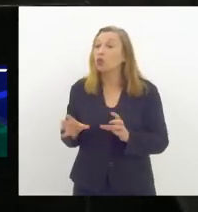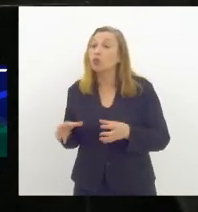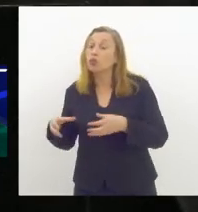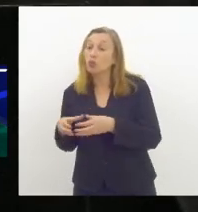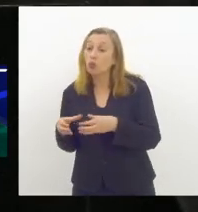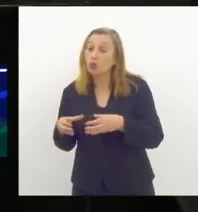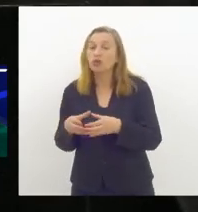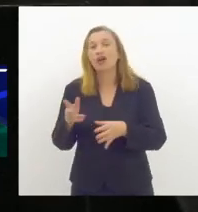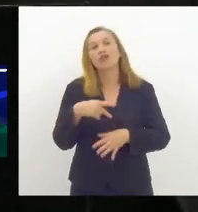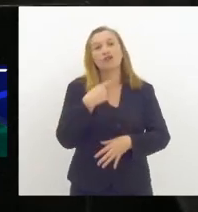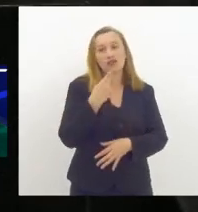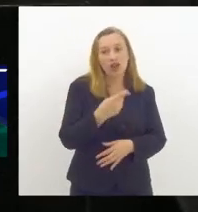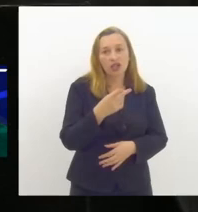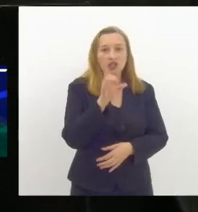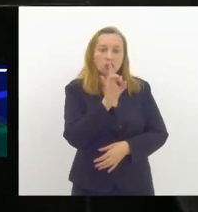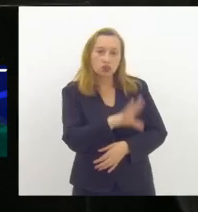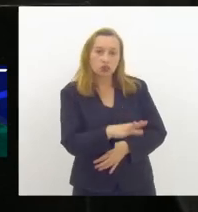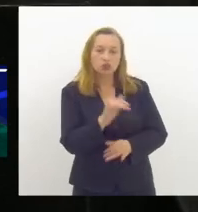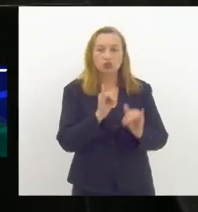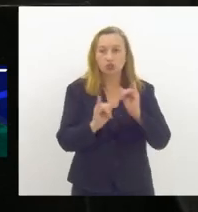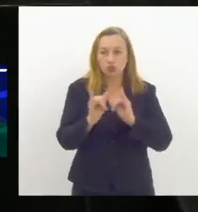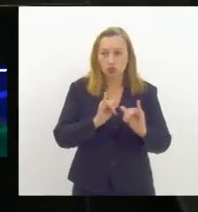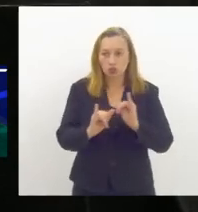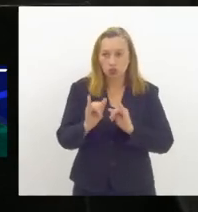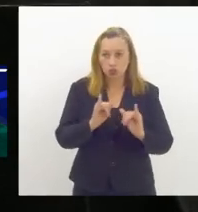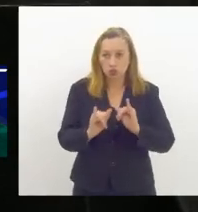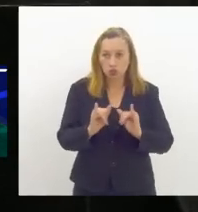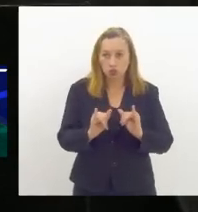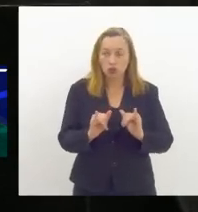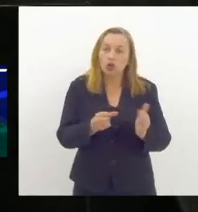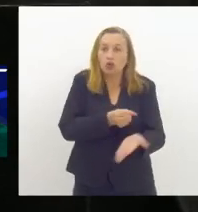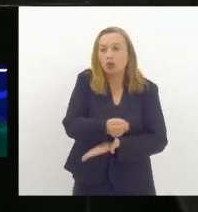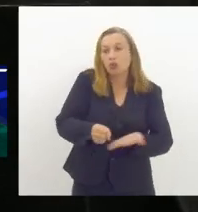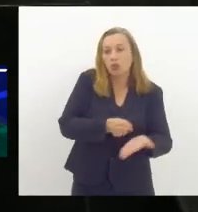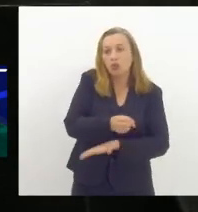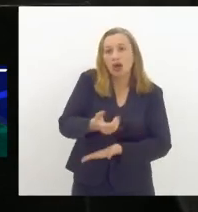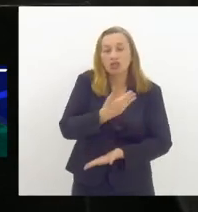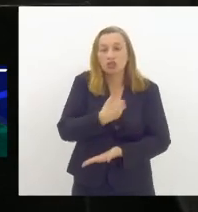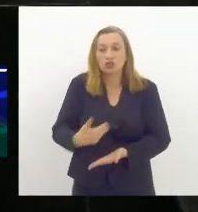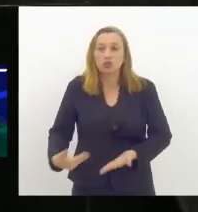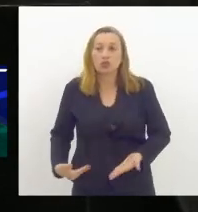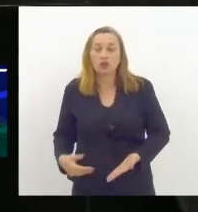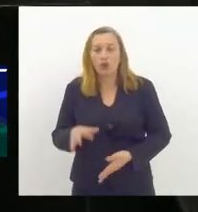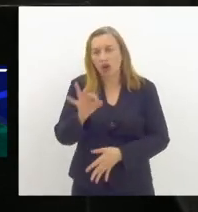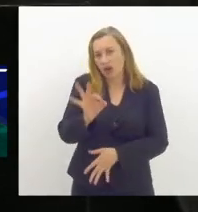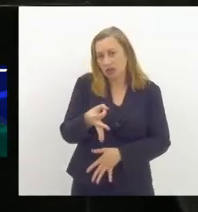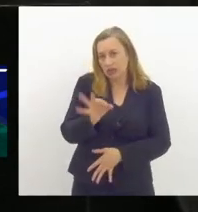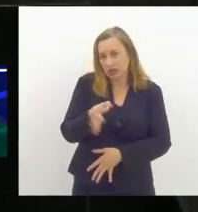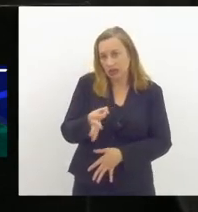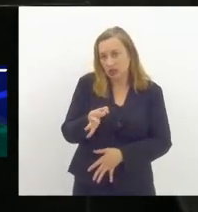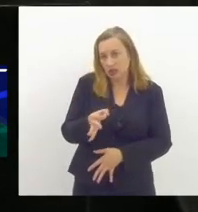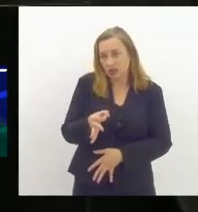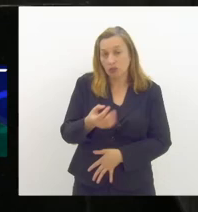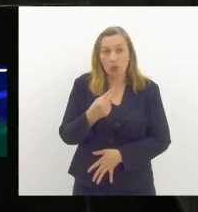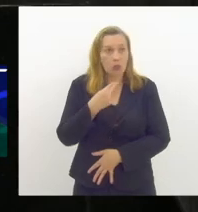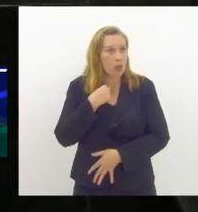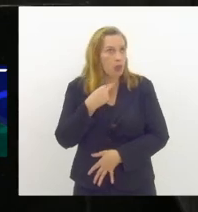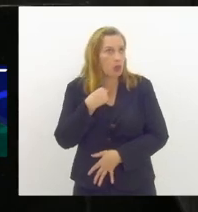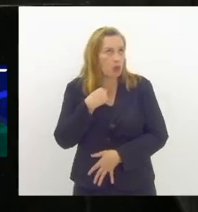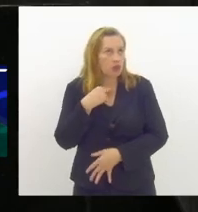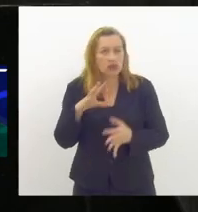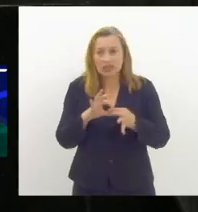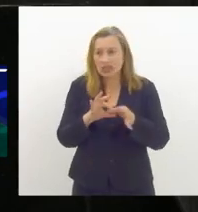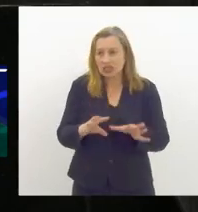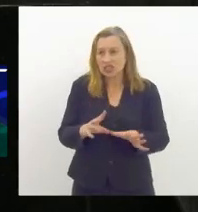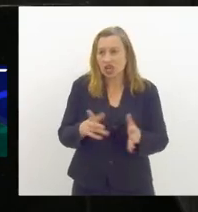a falar das últimas notícias e como base de governo é óbvio que não posso